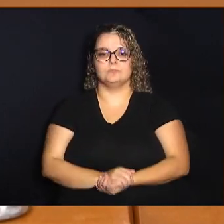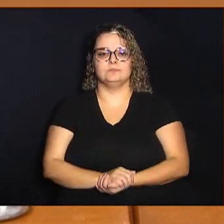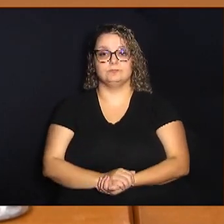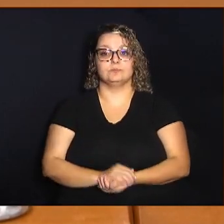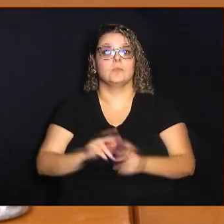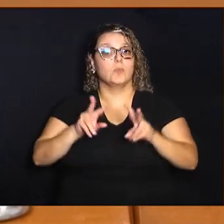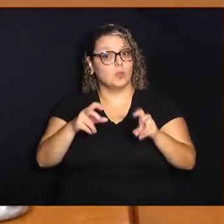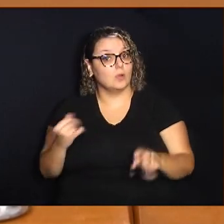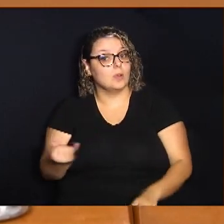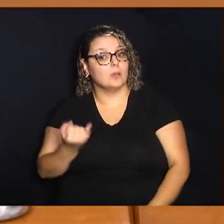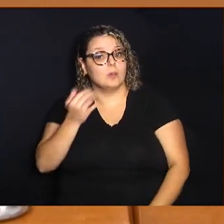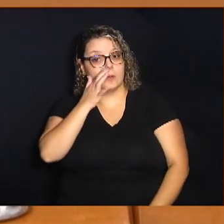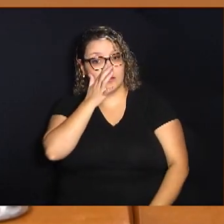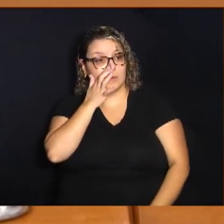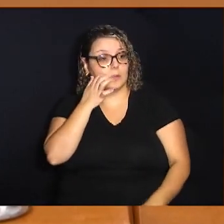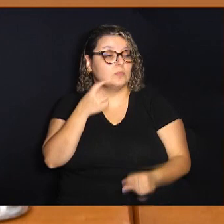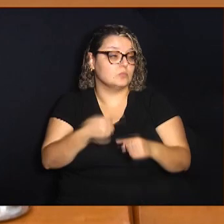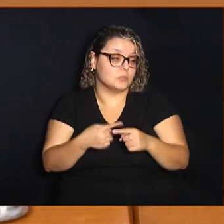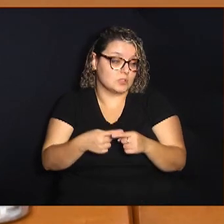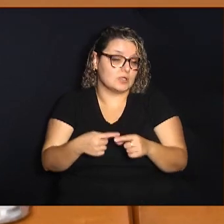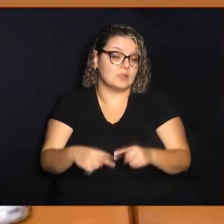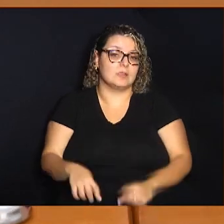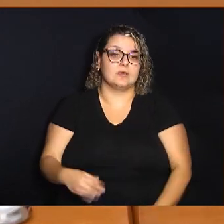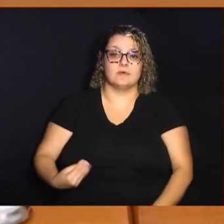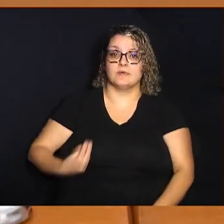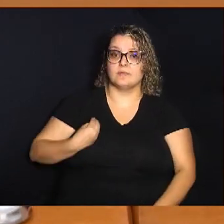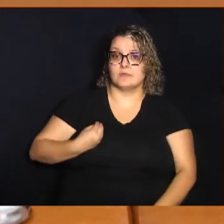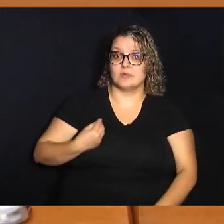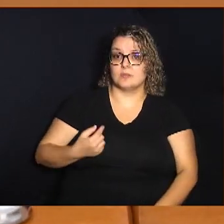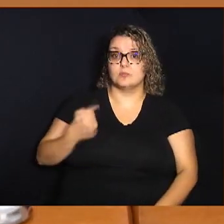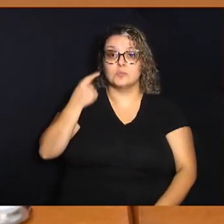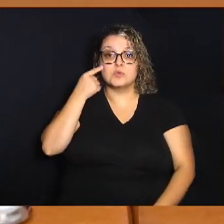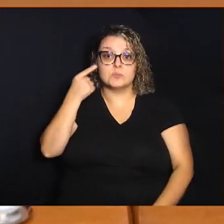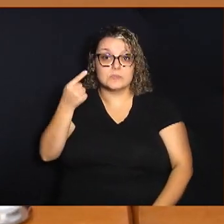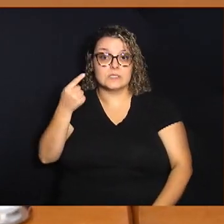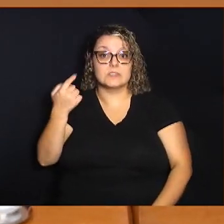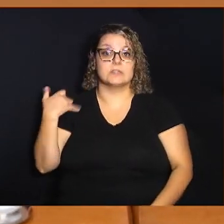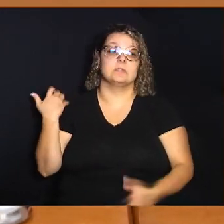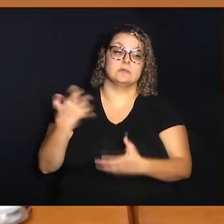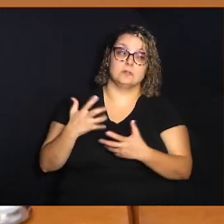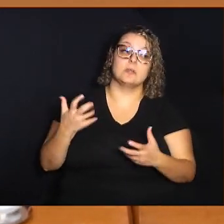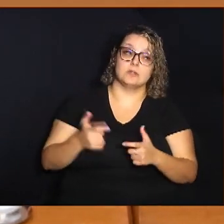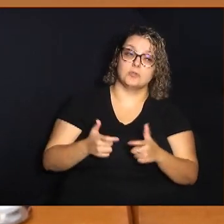relevância, porque vivemos em uma era em que a expectativa de vida está aumentando